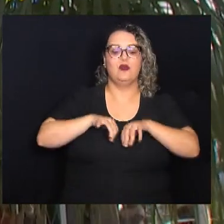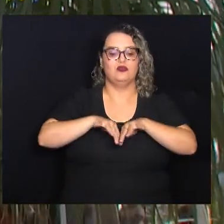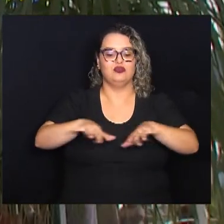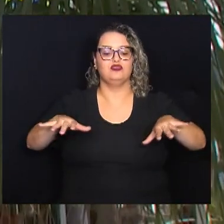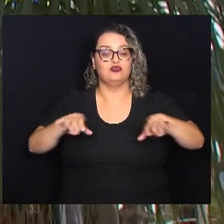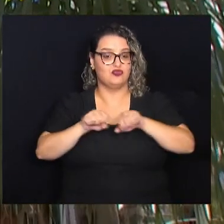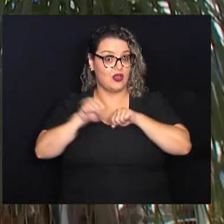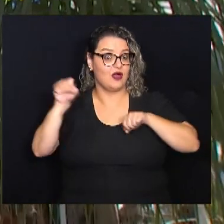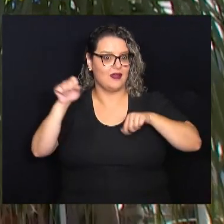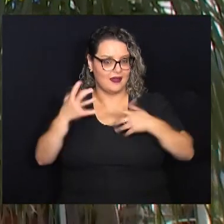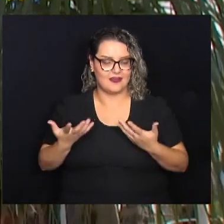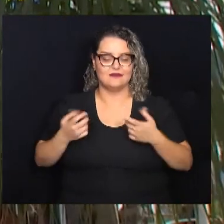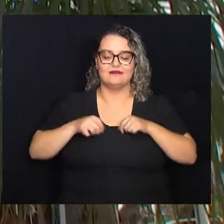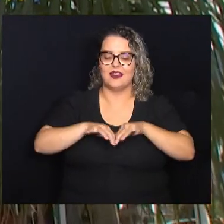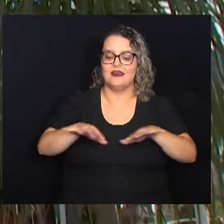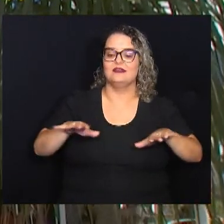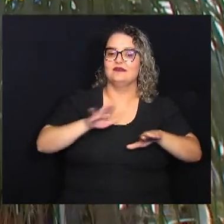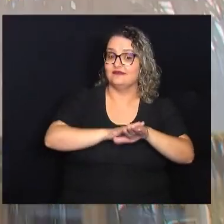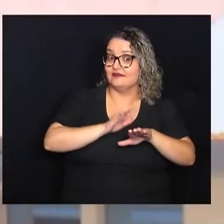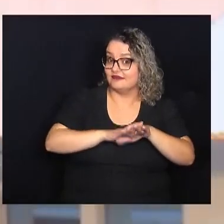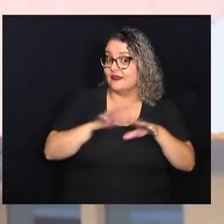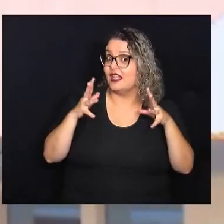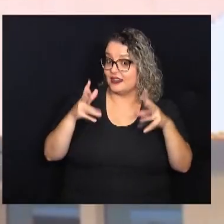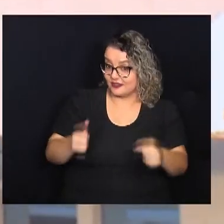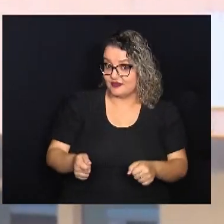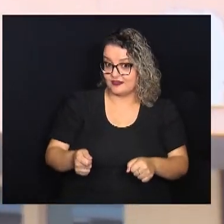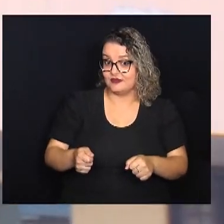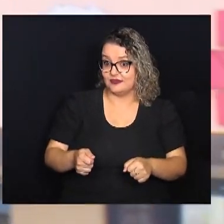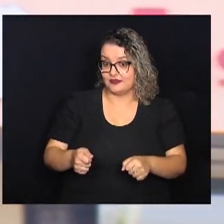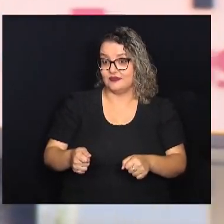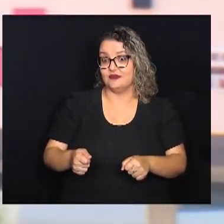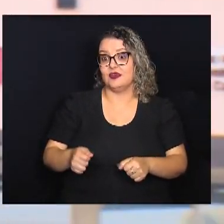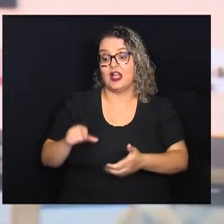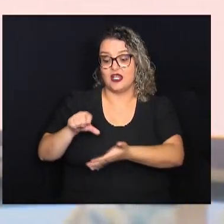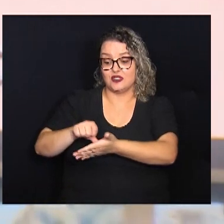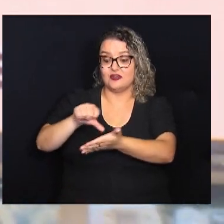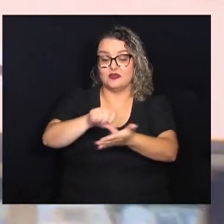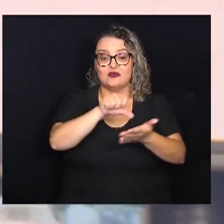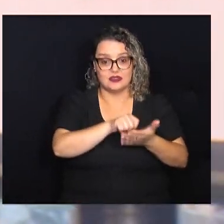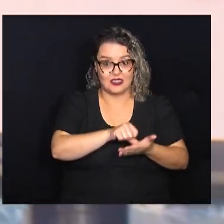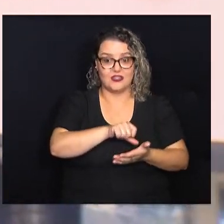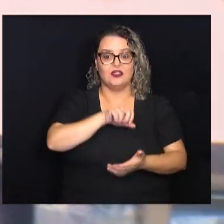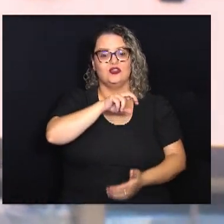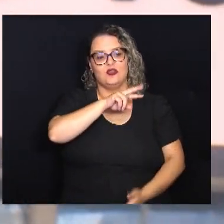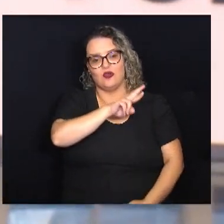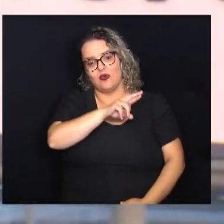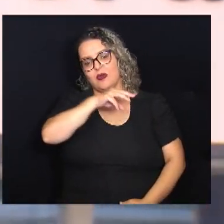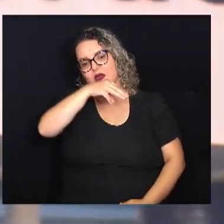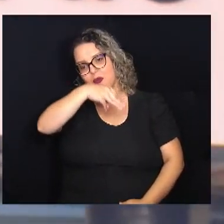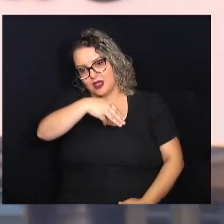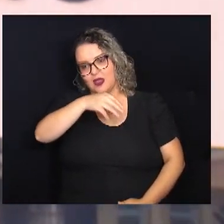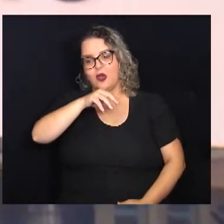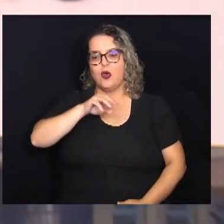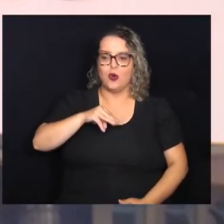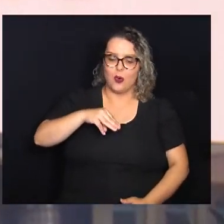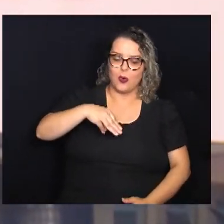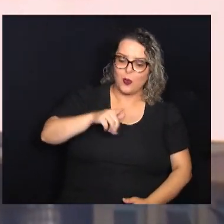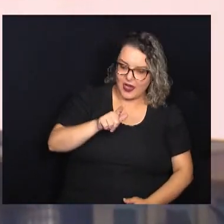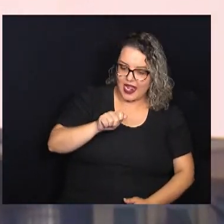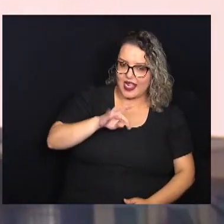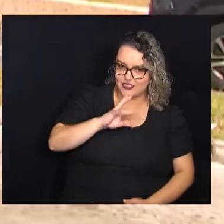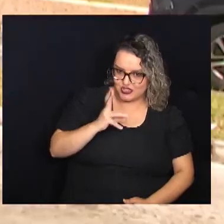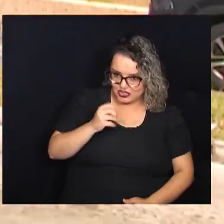essas atividades e em todas as atividades, todas as unidades nós teremos atividades que proporcionem essa